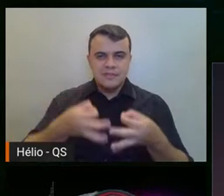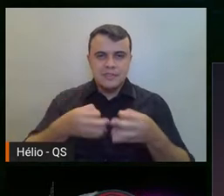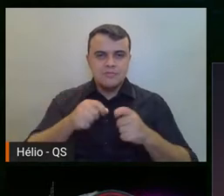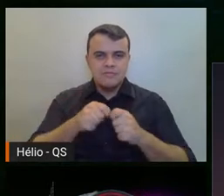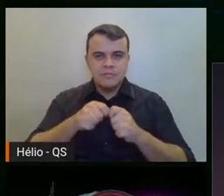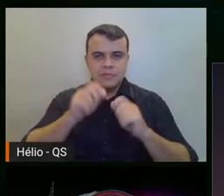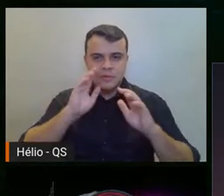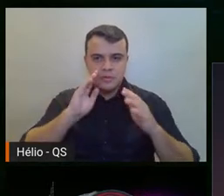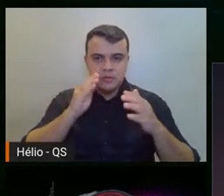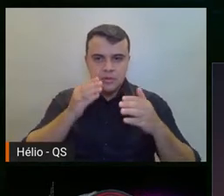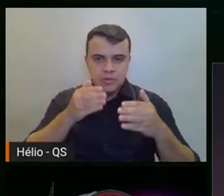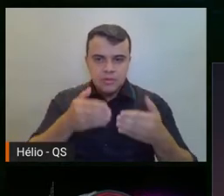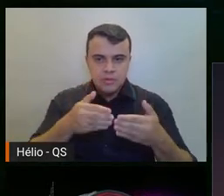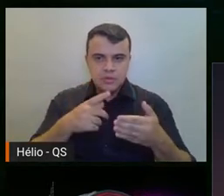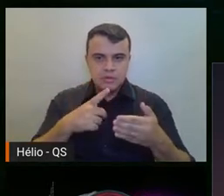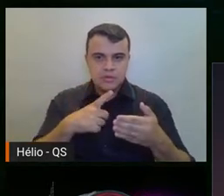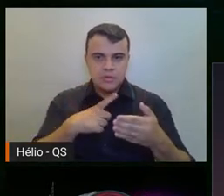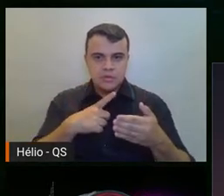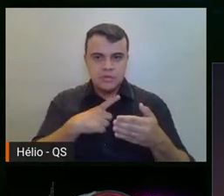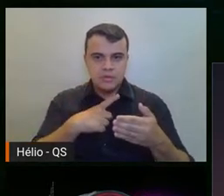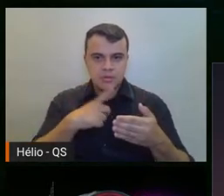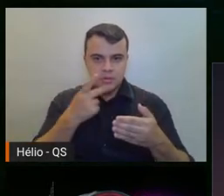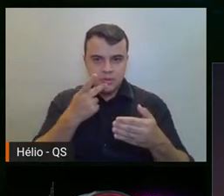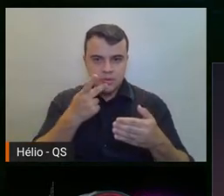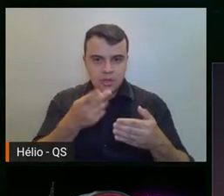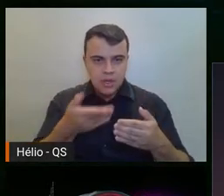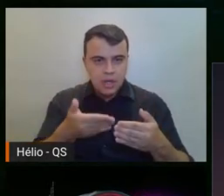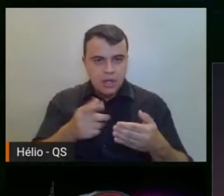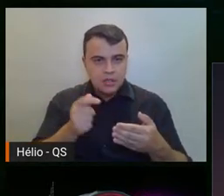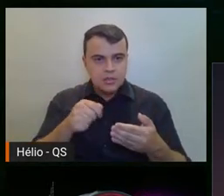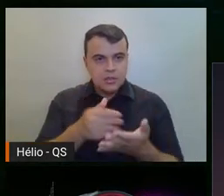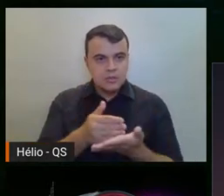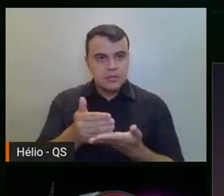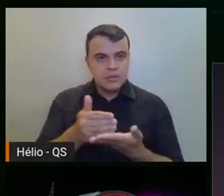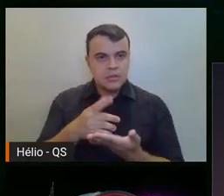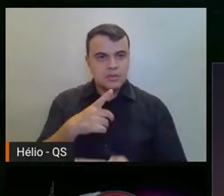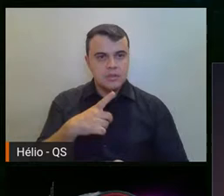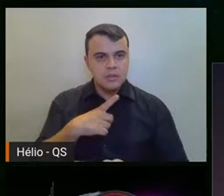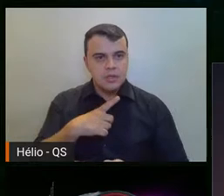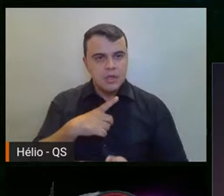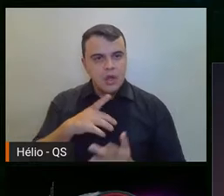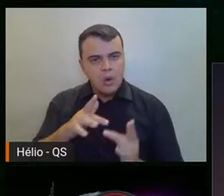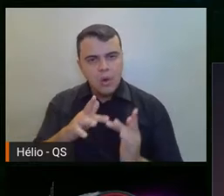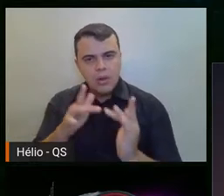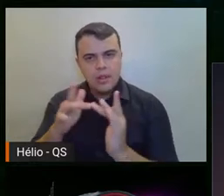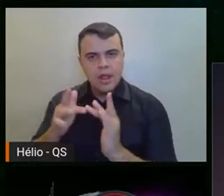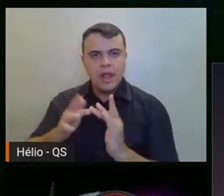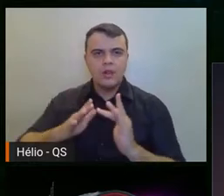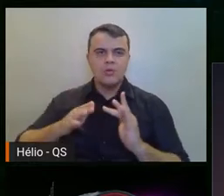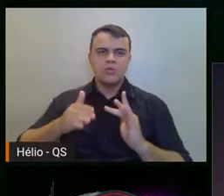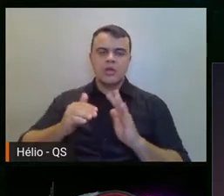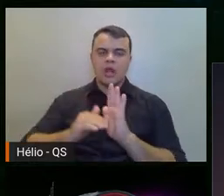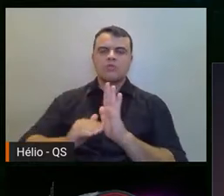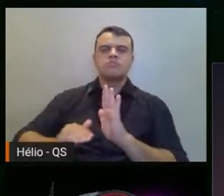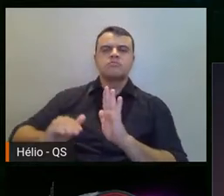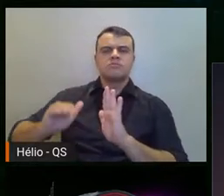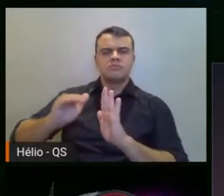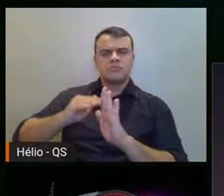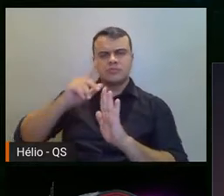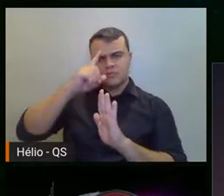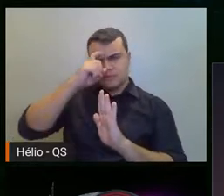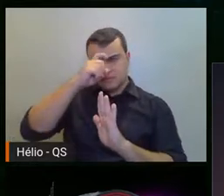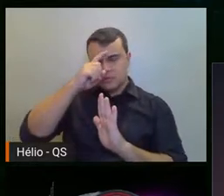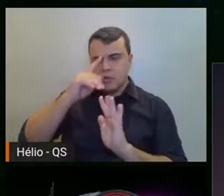adequada possível vocês vão ter as dificuldades de vocês tentem entrar em contato com a galera que que já superou aqueles aquelas dificuldades